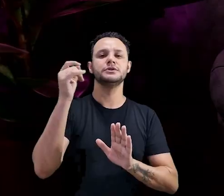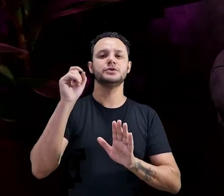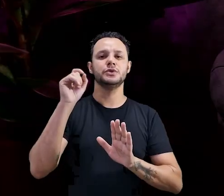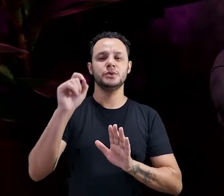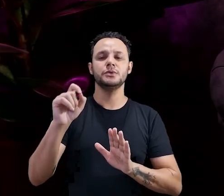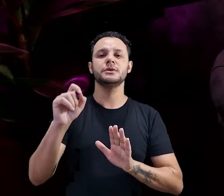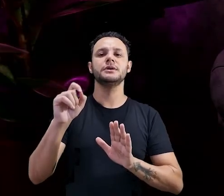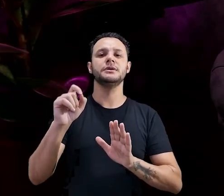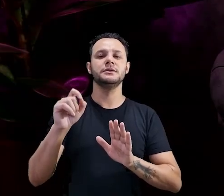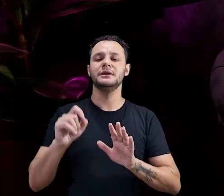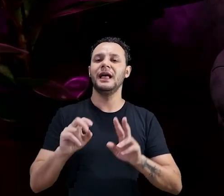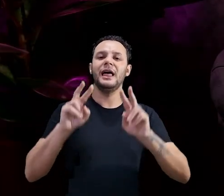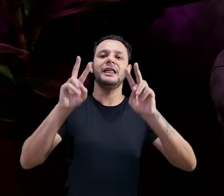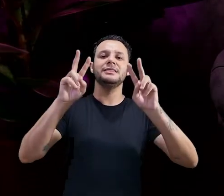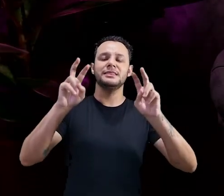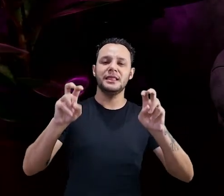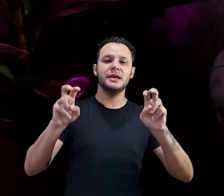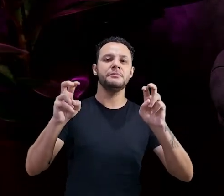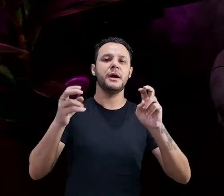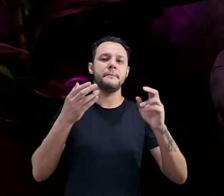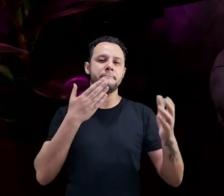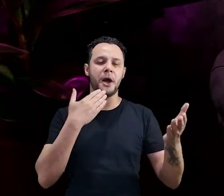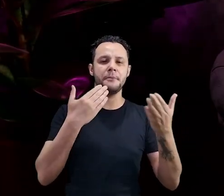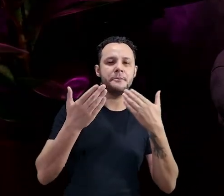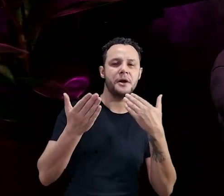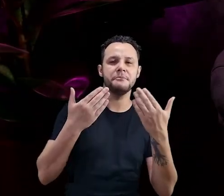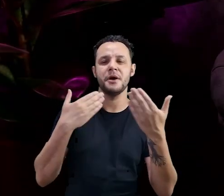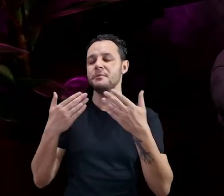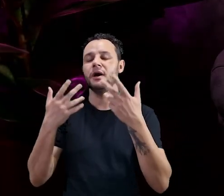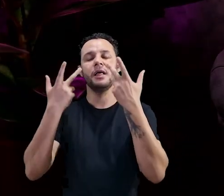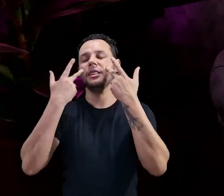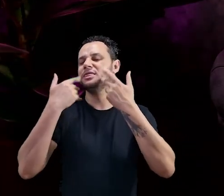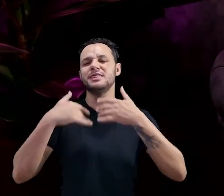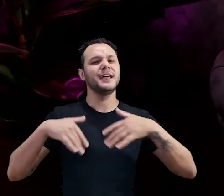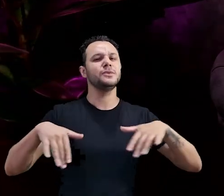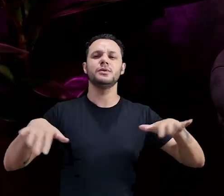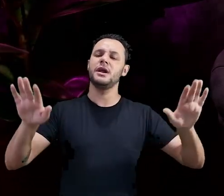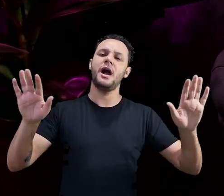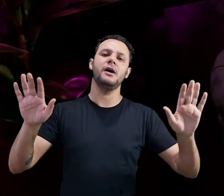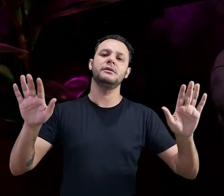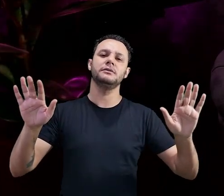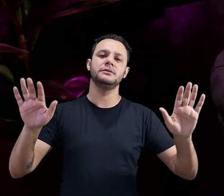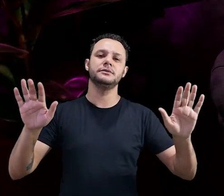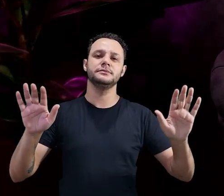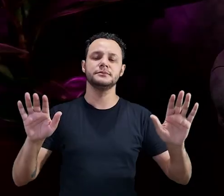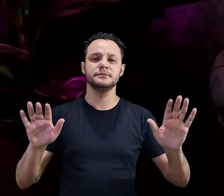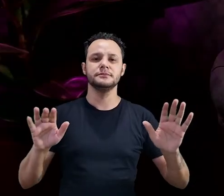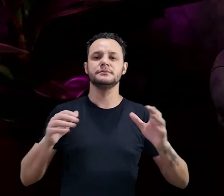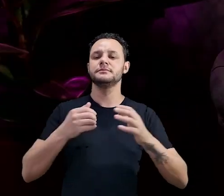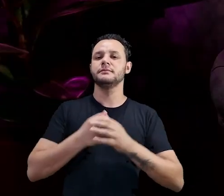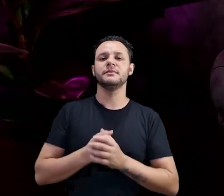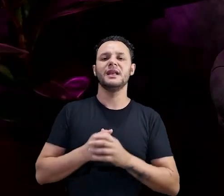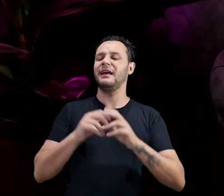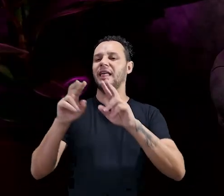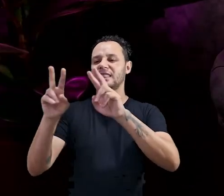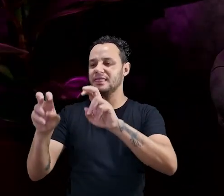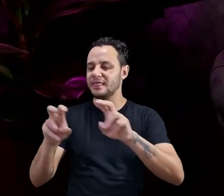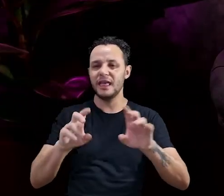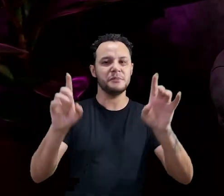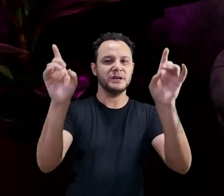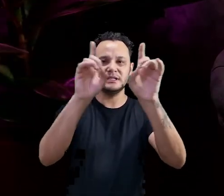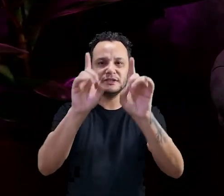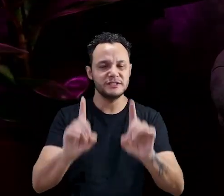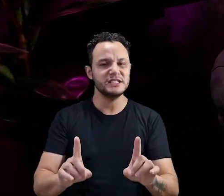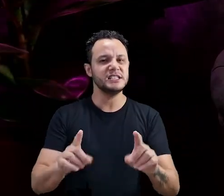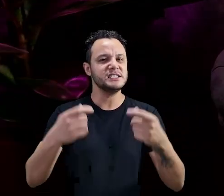essa cultura inclusiva é naturalizar, a gente vai falar isso daqui a pouco, mas eu já estou me adiantando, é naturalizar a conversa sobre